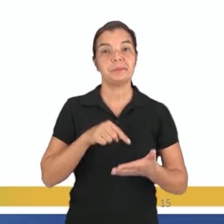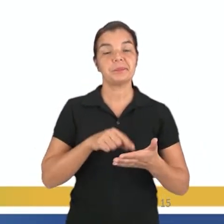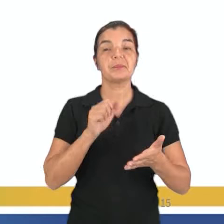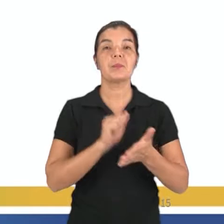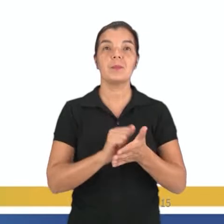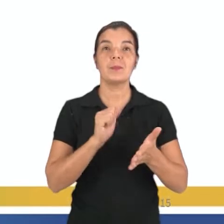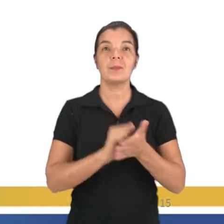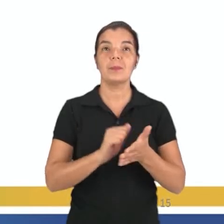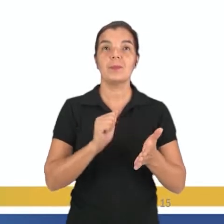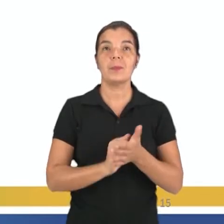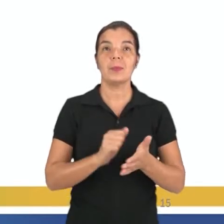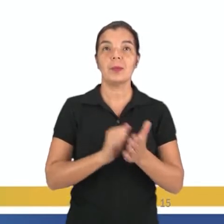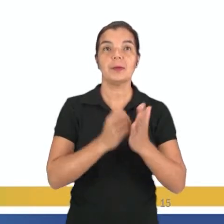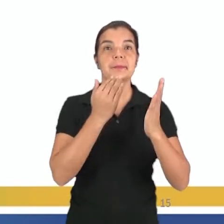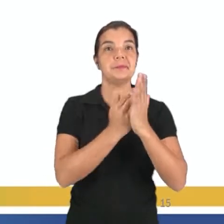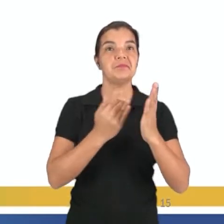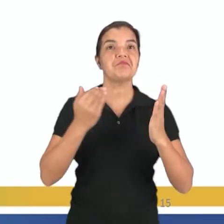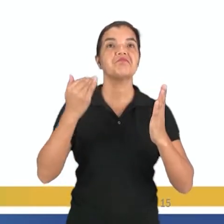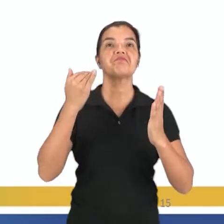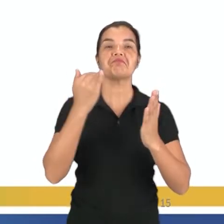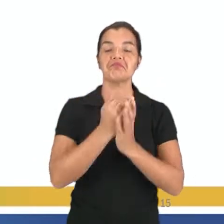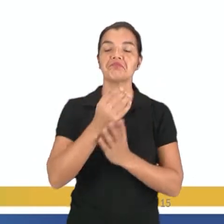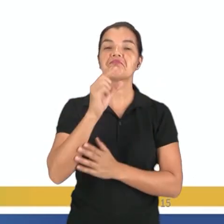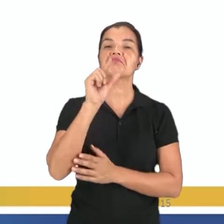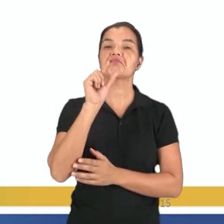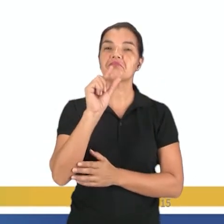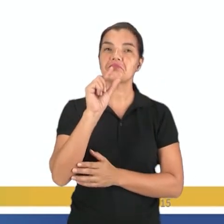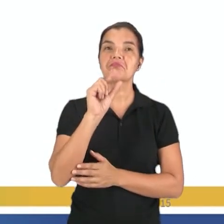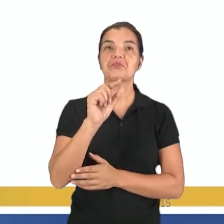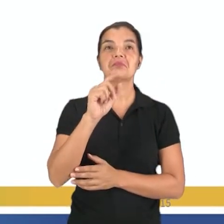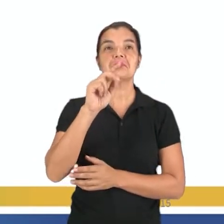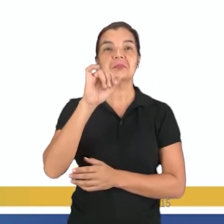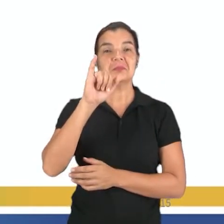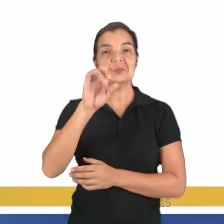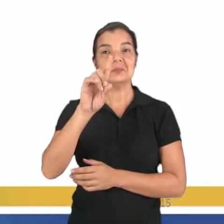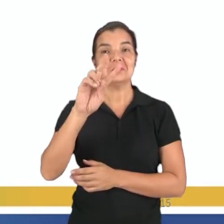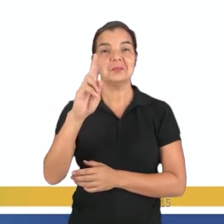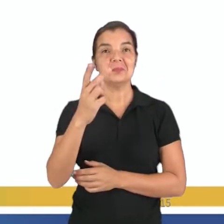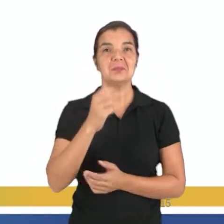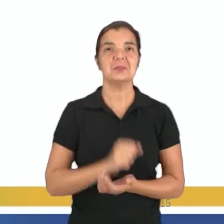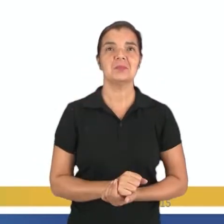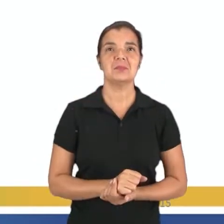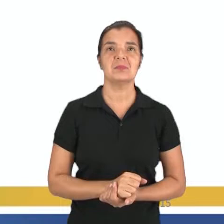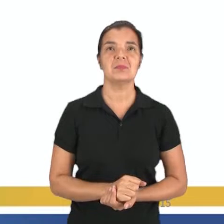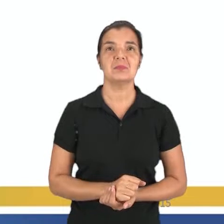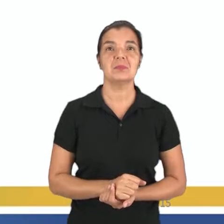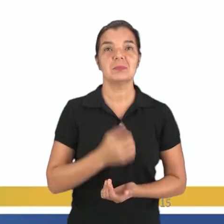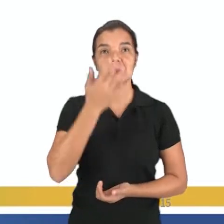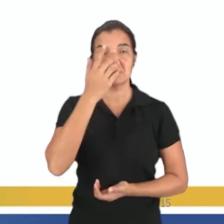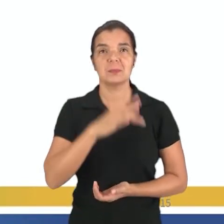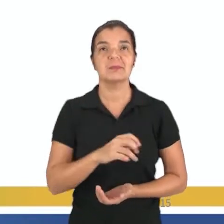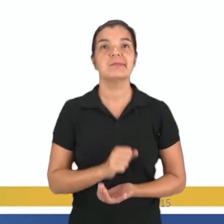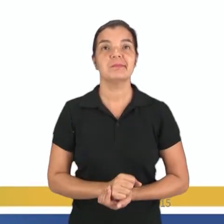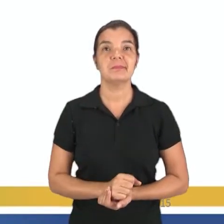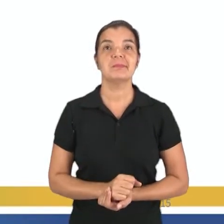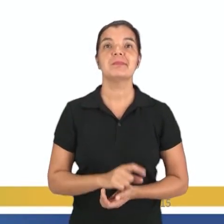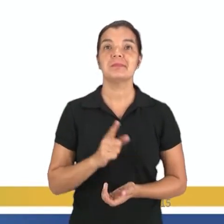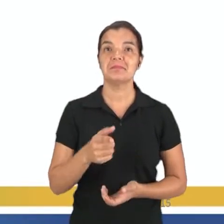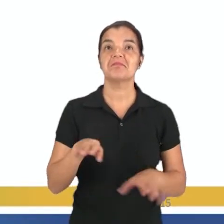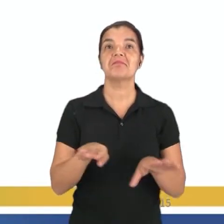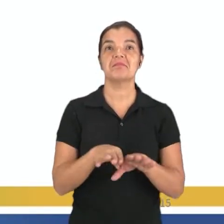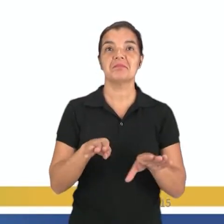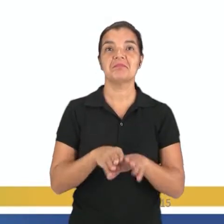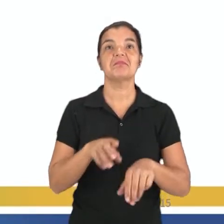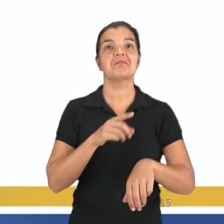está escrito que subimos 1 ponto no IDH mundial. Aí o outro responde, né, a criança? Deve ter